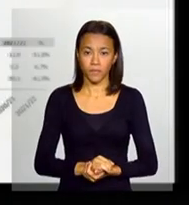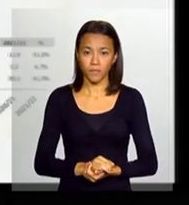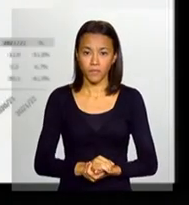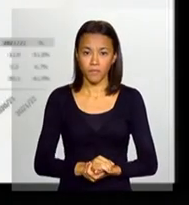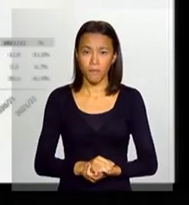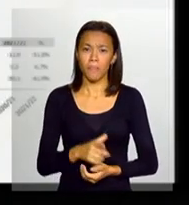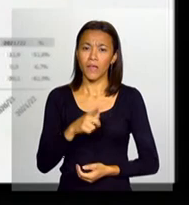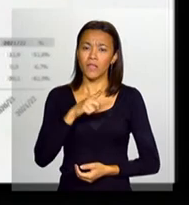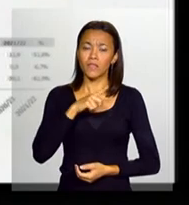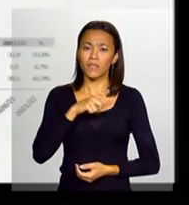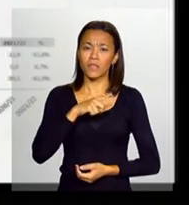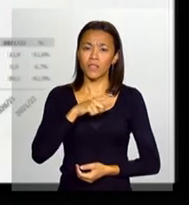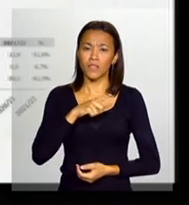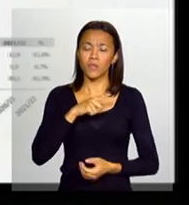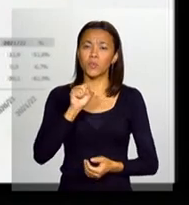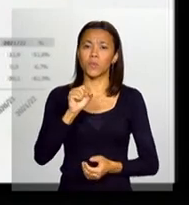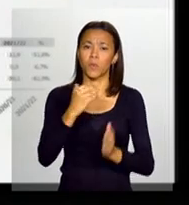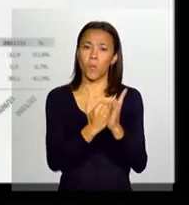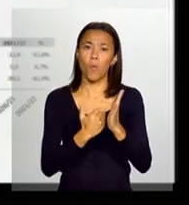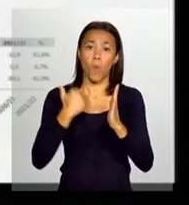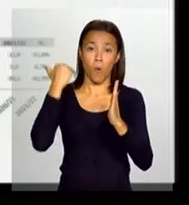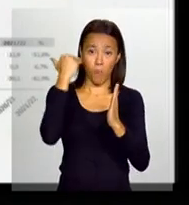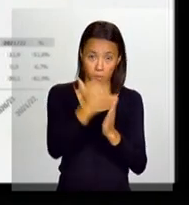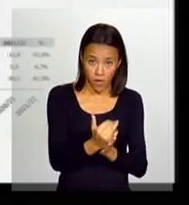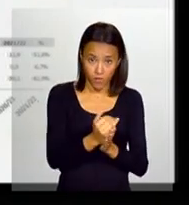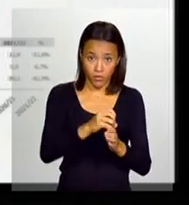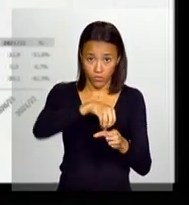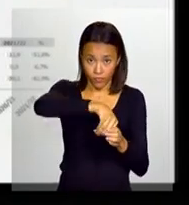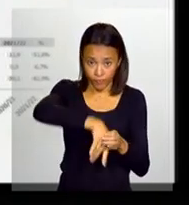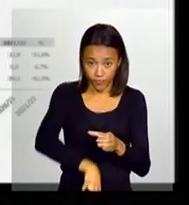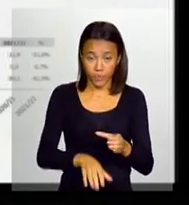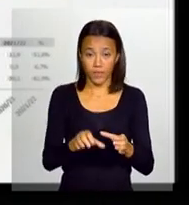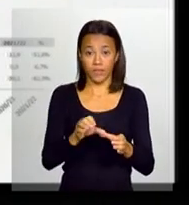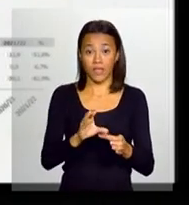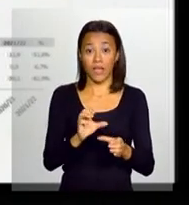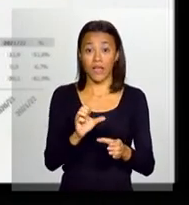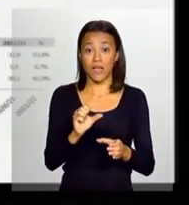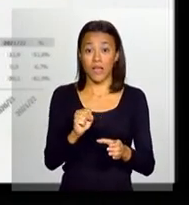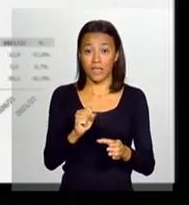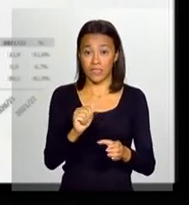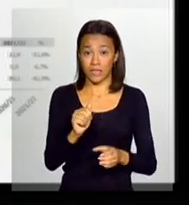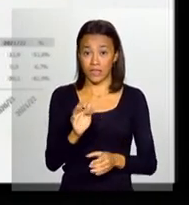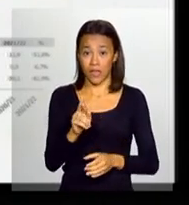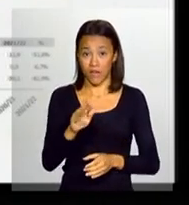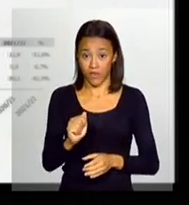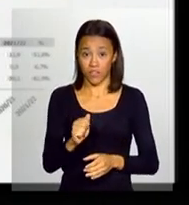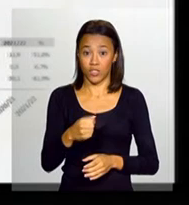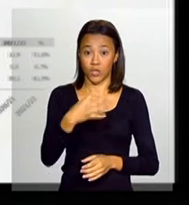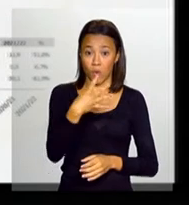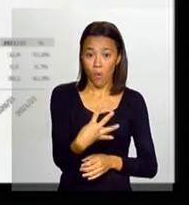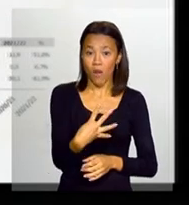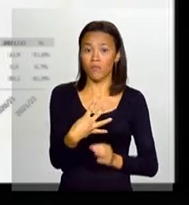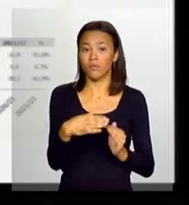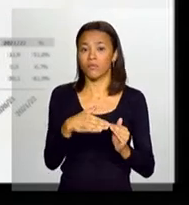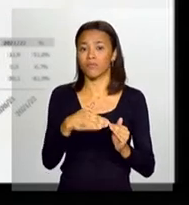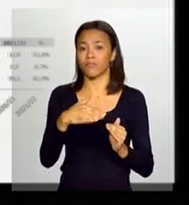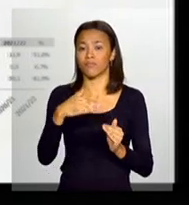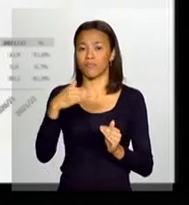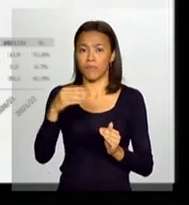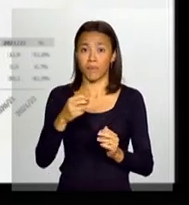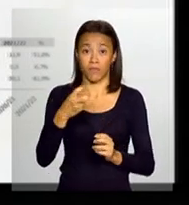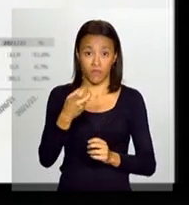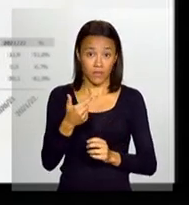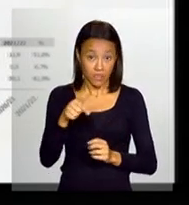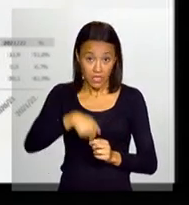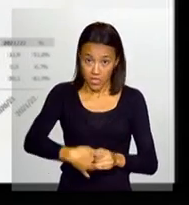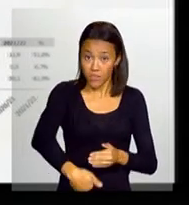há uma expectativa de um aumento da safra de 24, 25 milhões de toneladas de soja